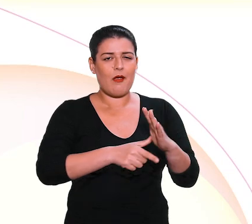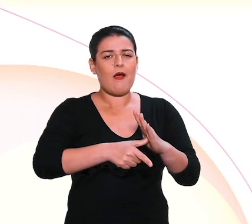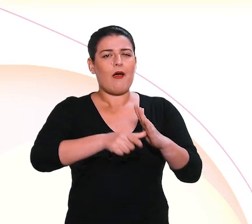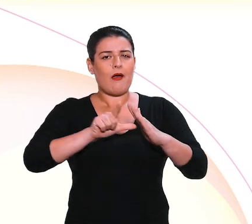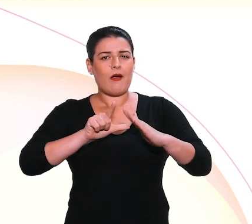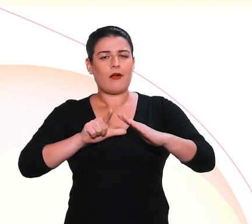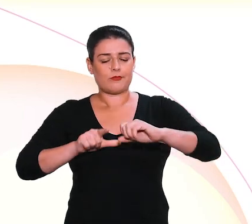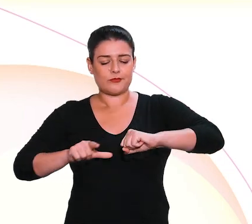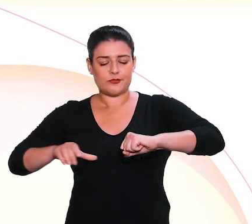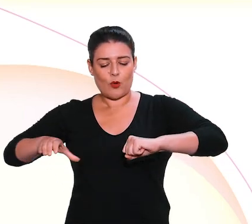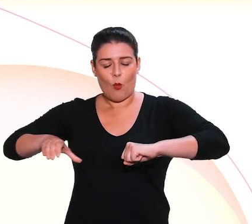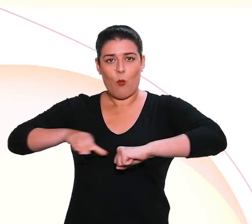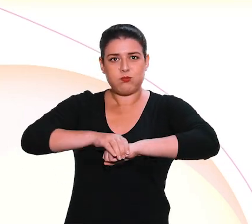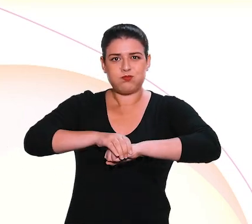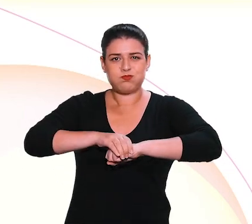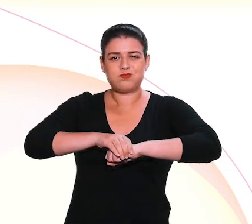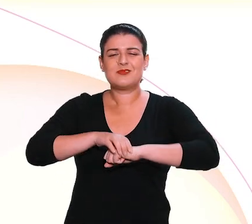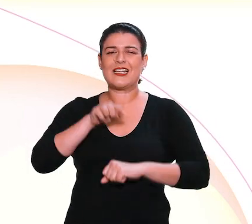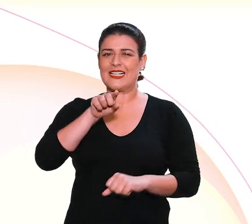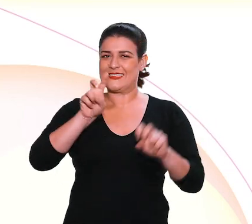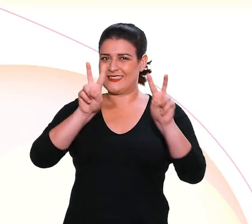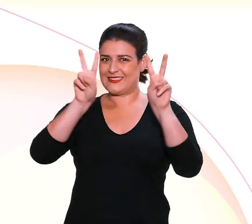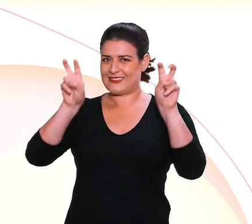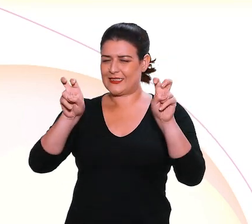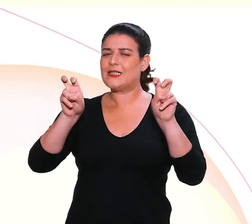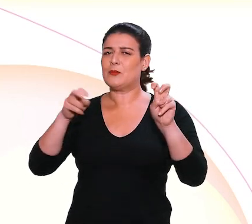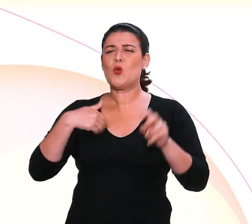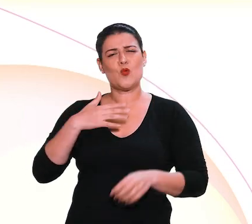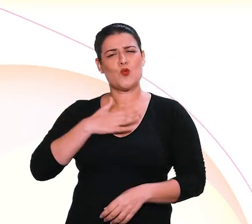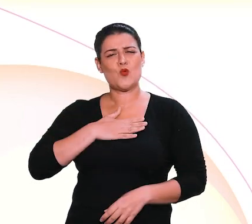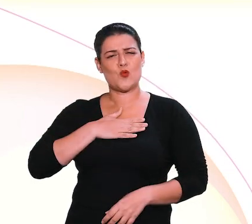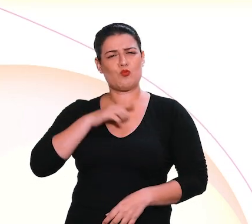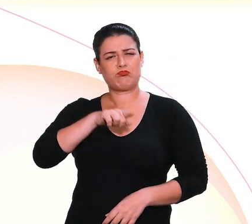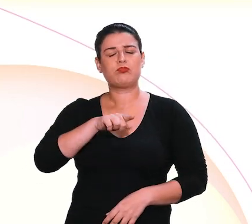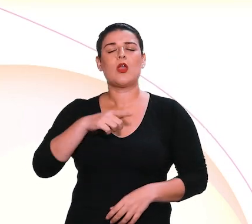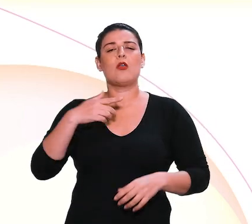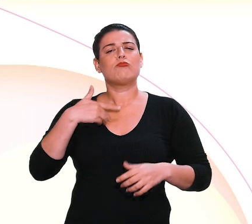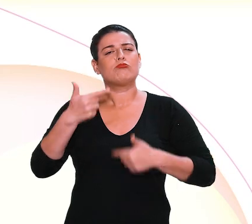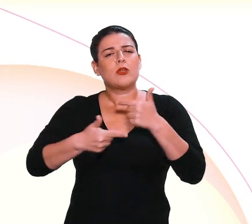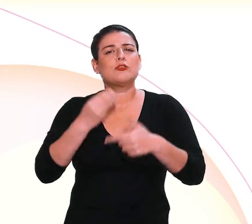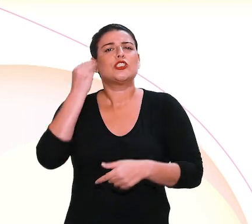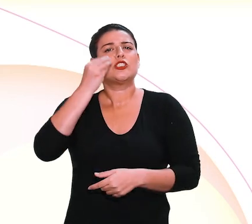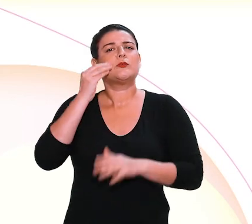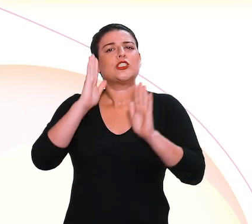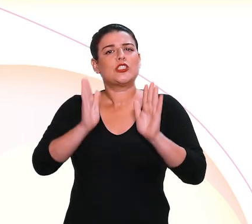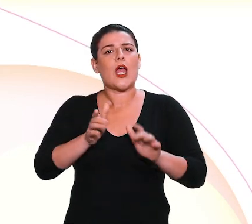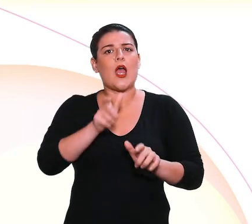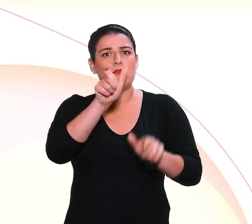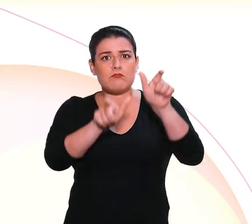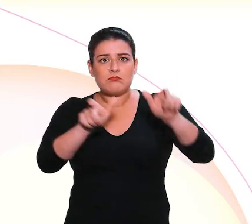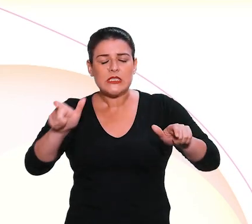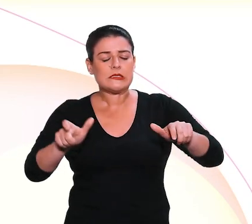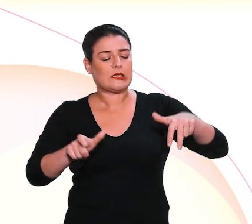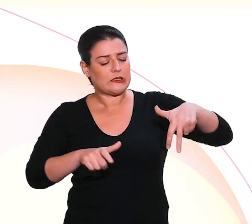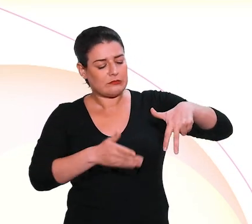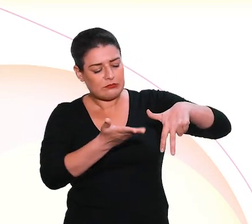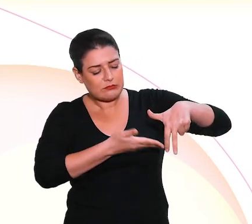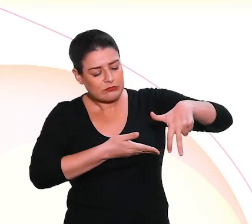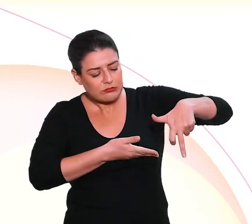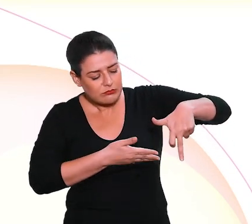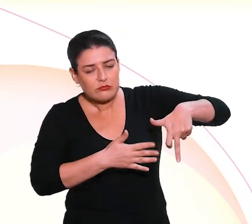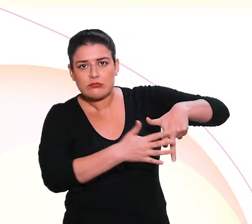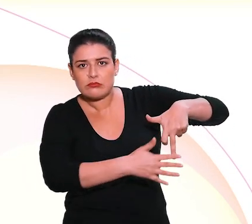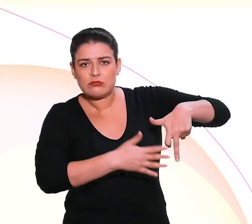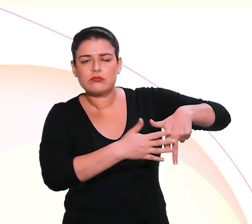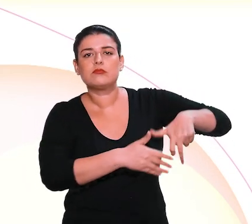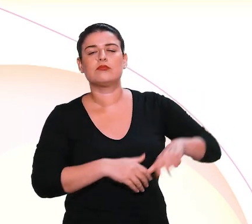pré-protética. Esse é um dos temas que eu mais gosto de abordar. Trabalhei por muito tempo com pacientes amputados de membros inferiores e eu quero compartilhar um pouquinho com vocês sobre